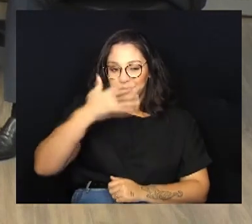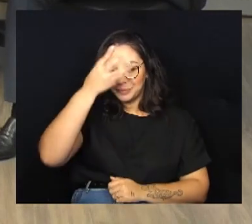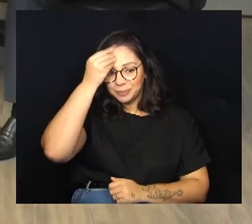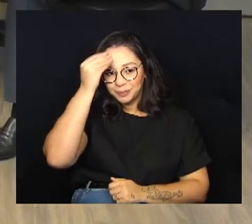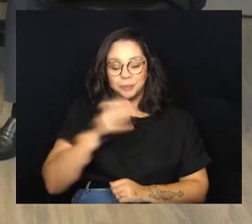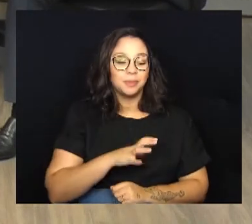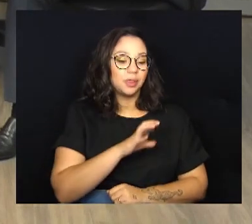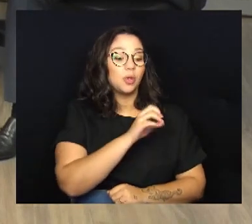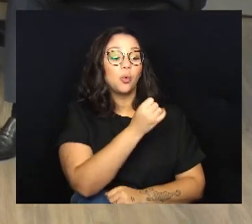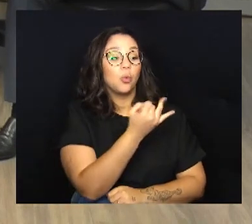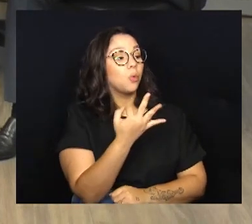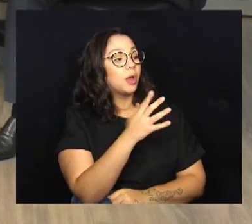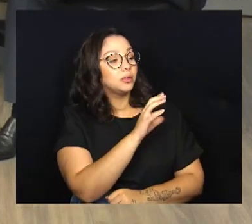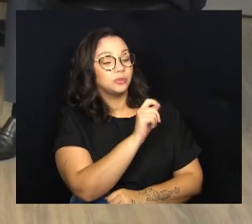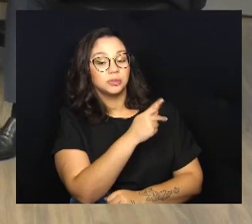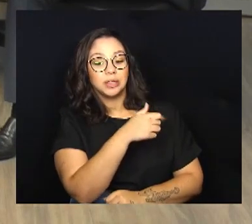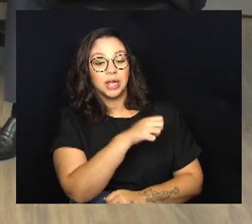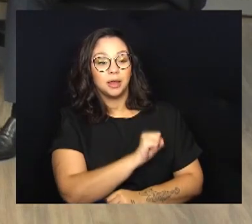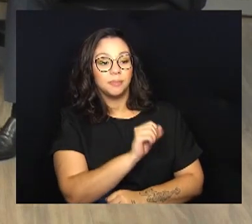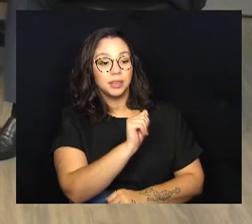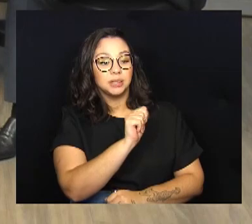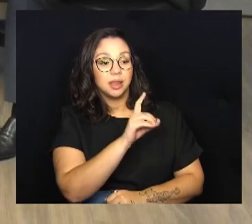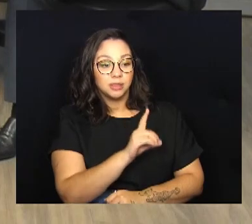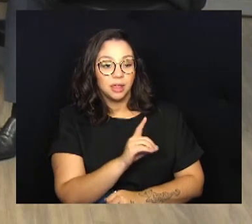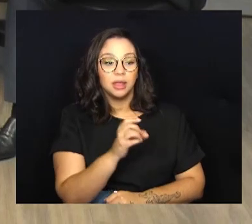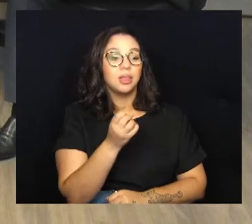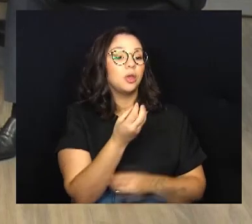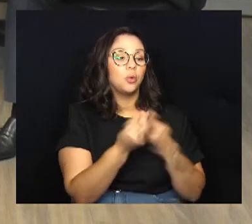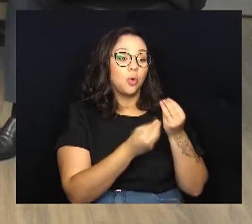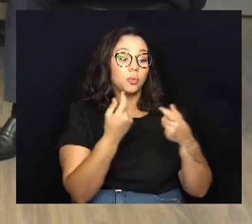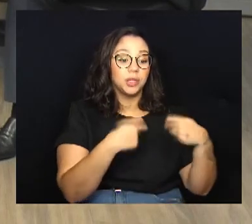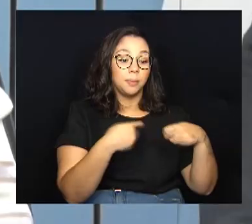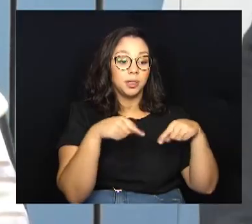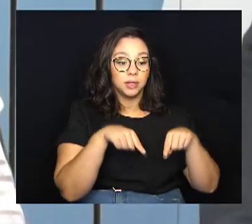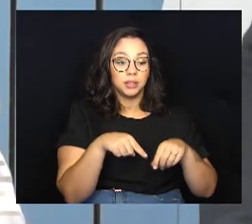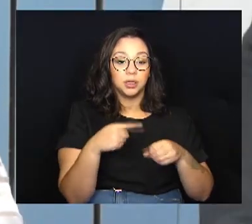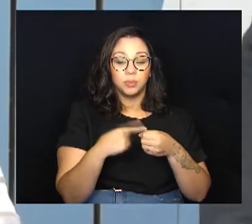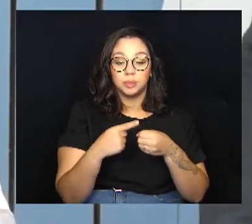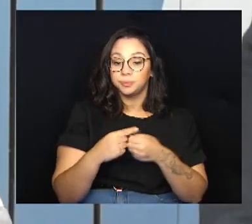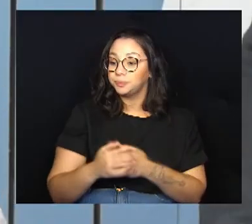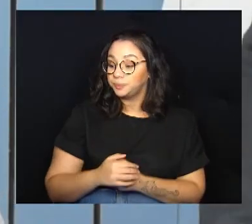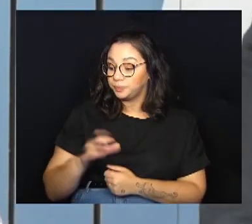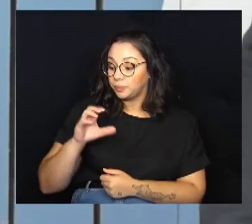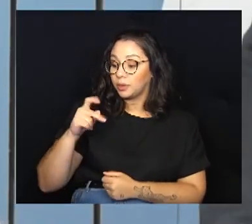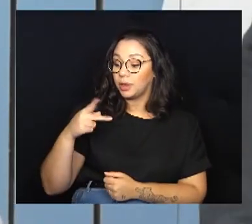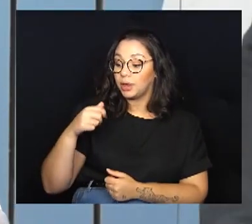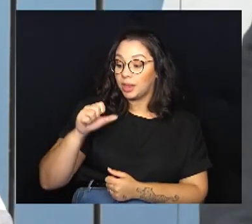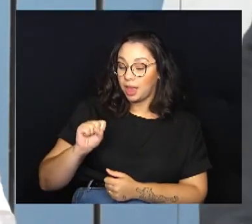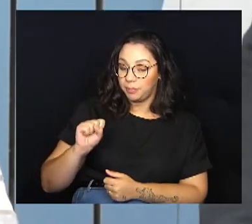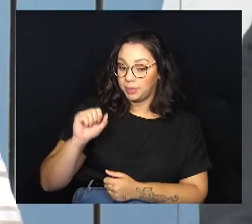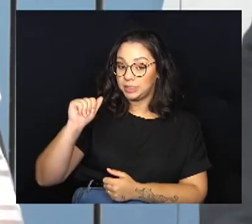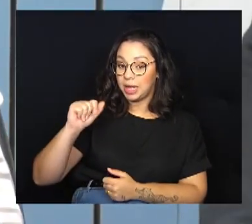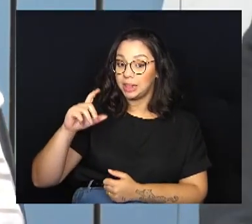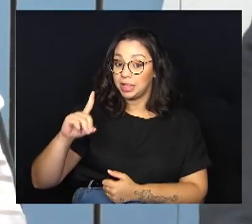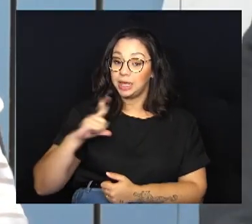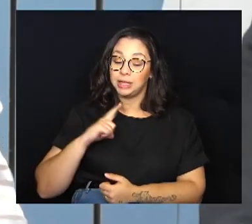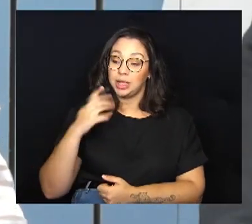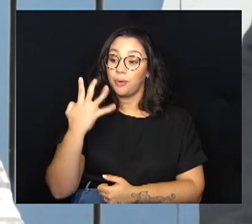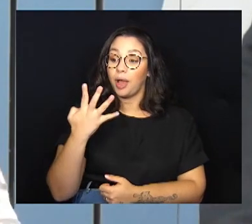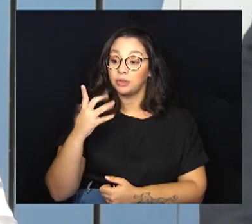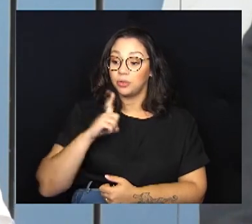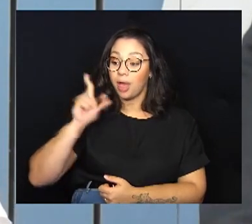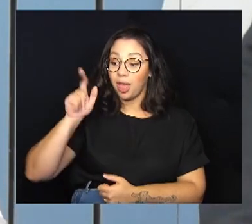né, e a pessoa tenha mais de 18 anos. Então, ela entra em contato com a Coordenadoria de Prevenção às Drogas,